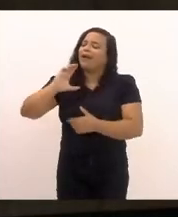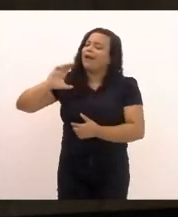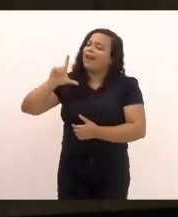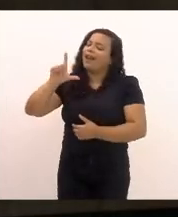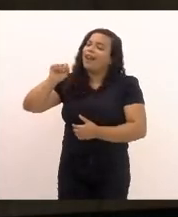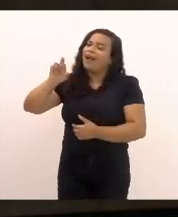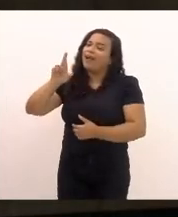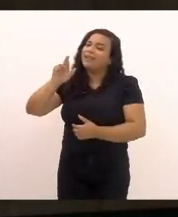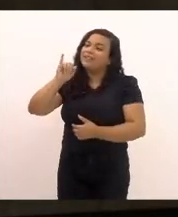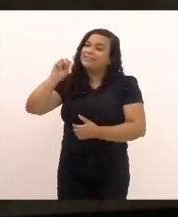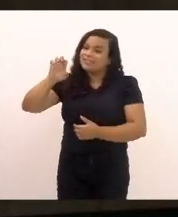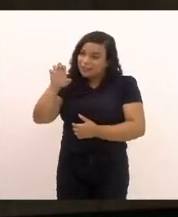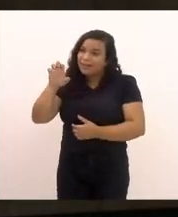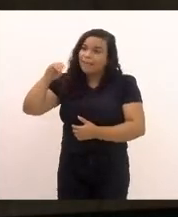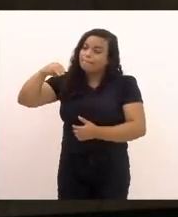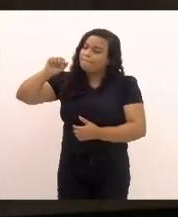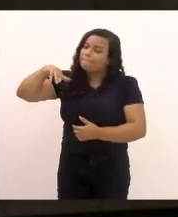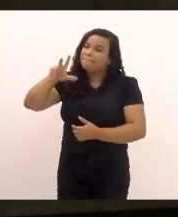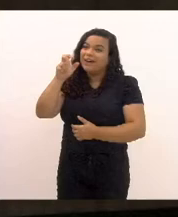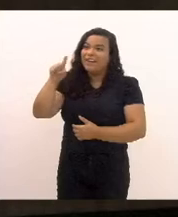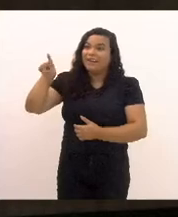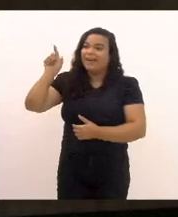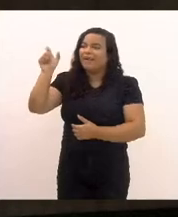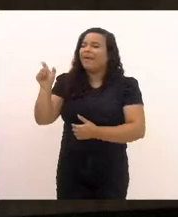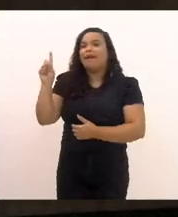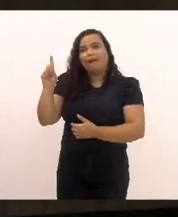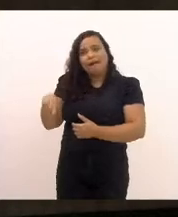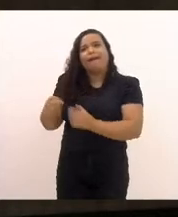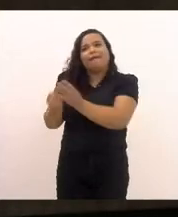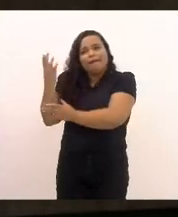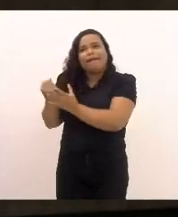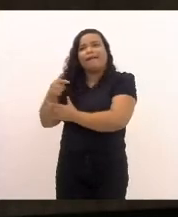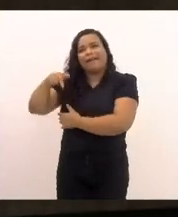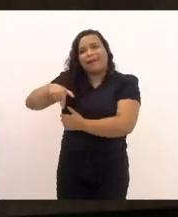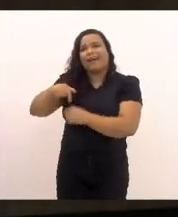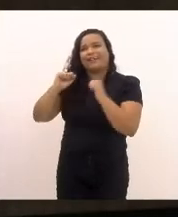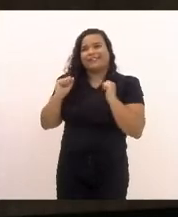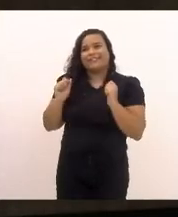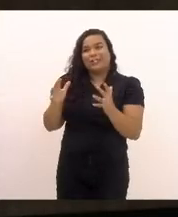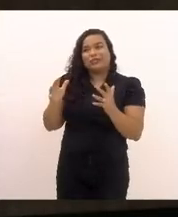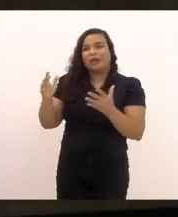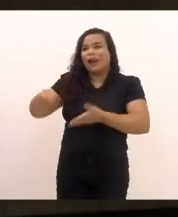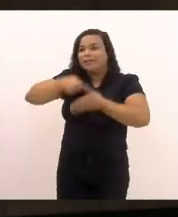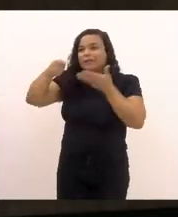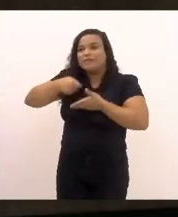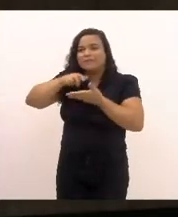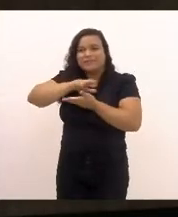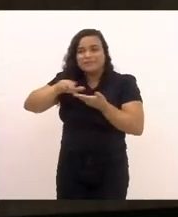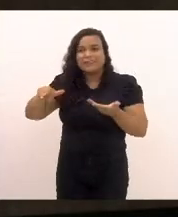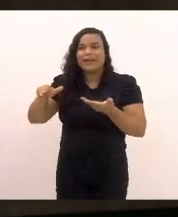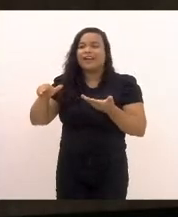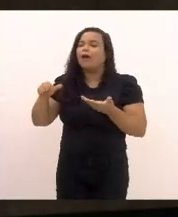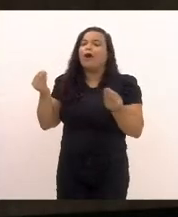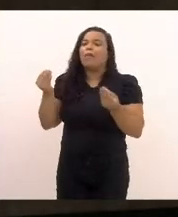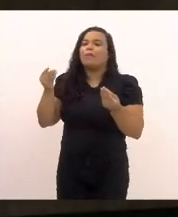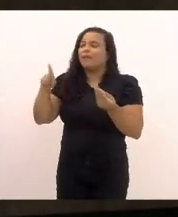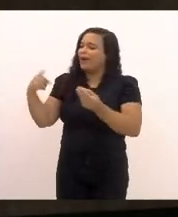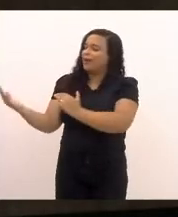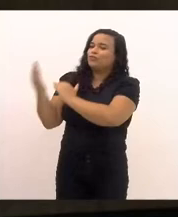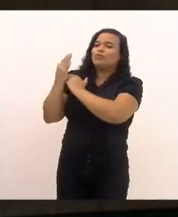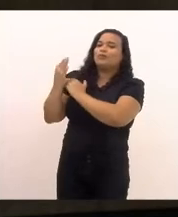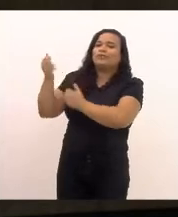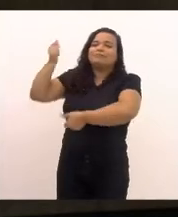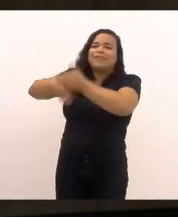uma produtora que integra também a nossa assessoria, que nos alimenta regularmente com temas, debates e desafios